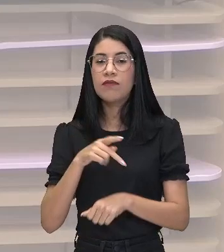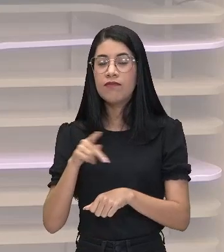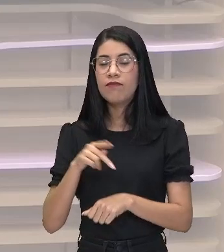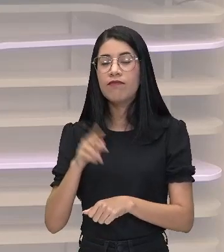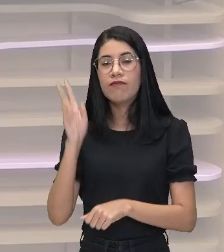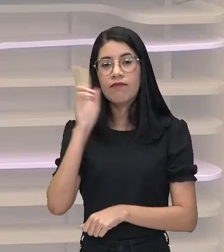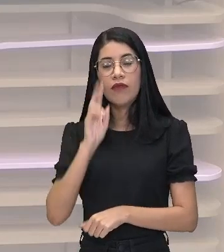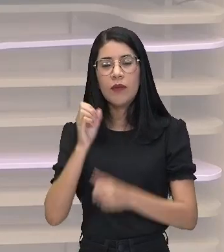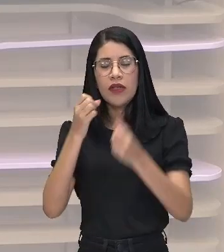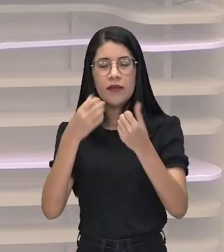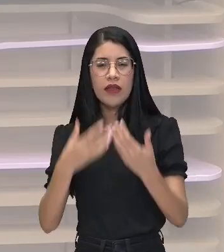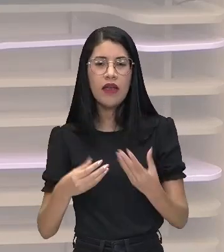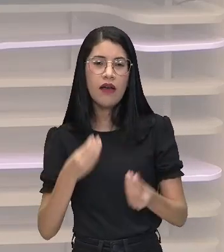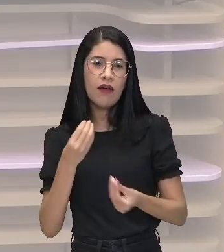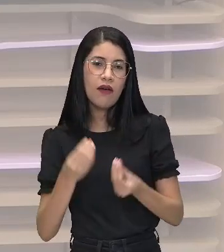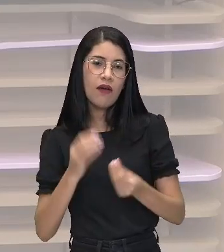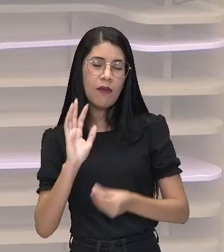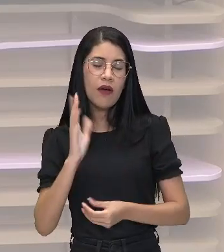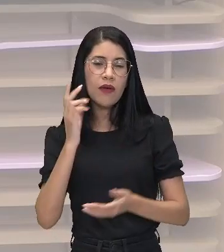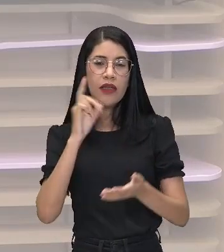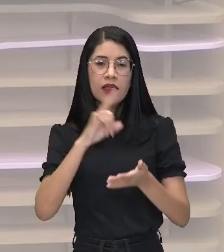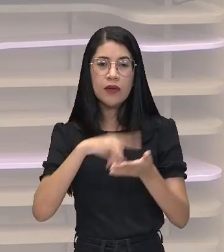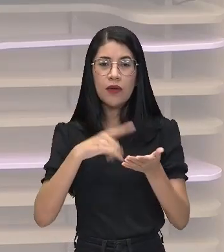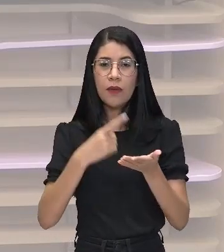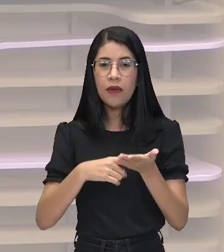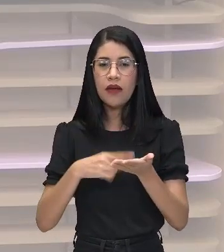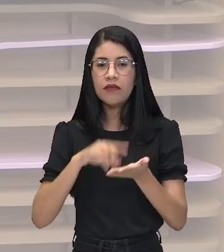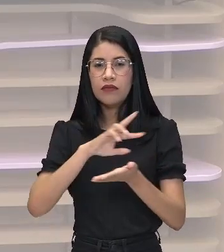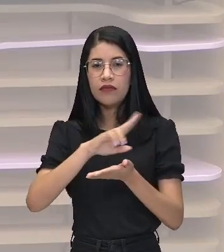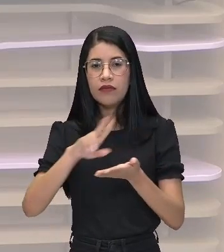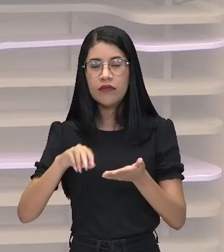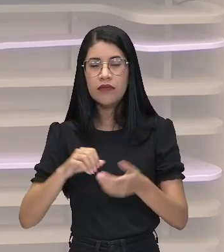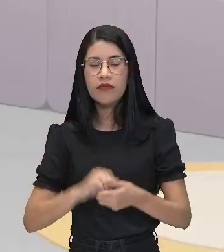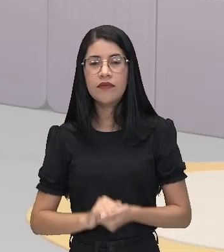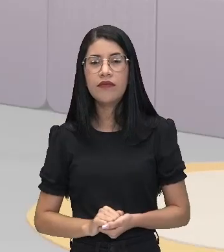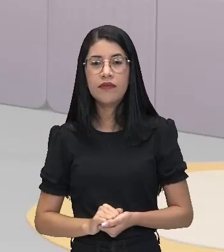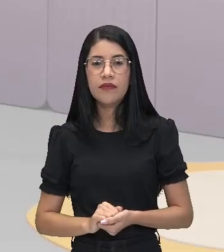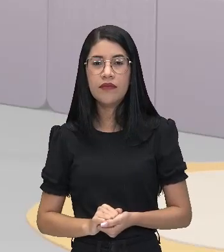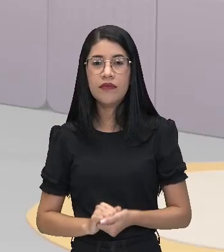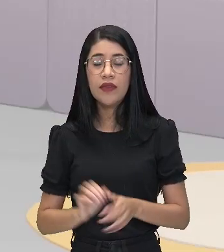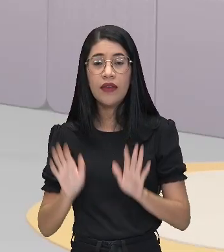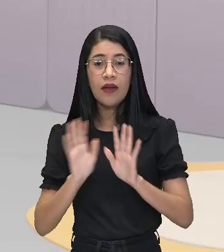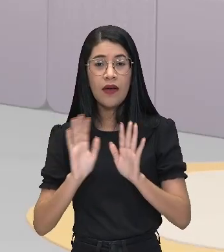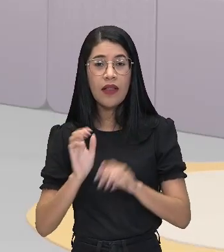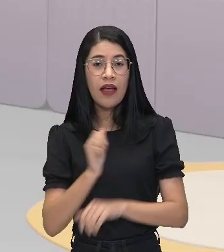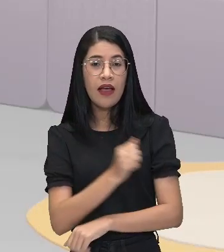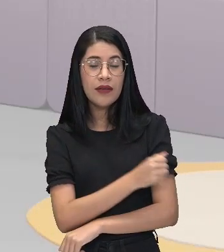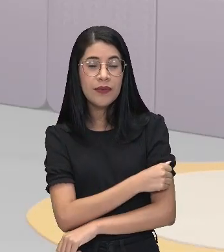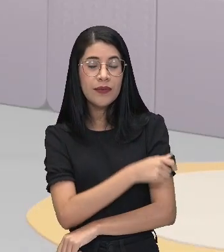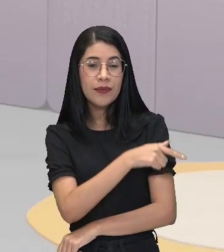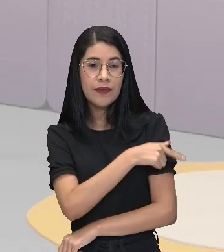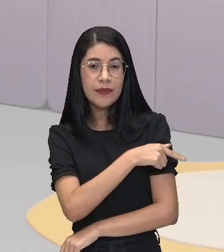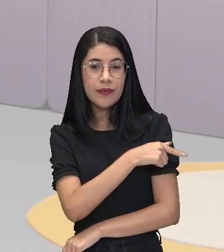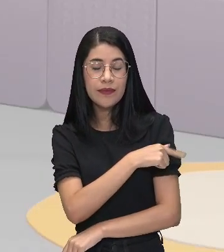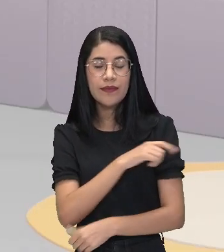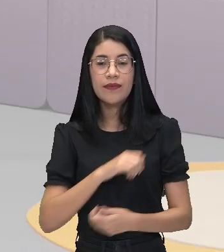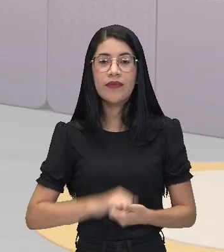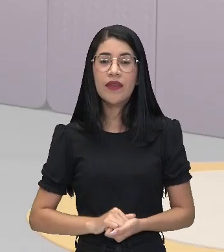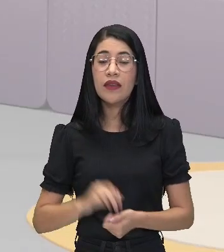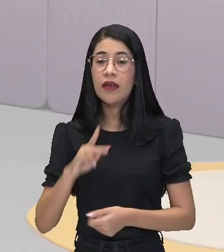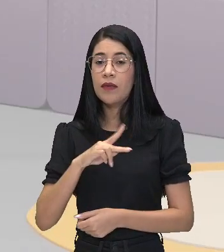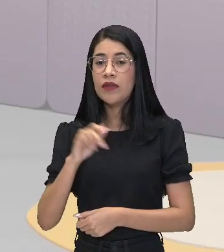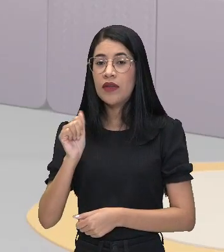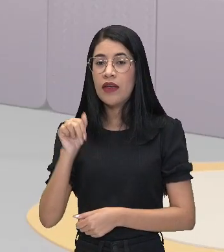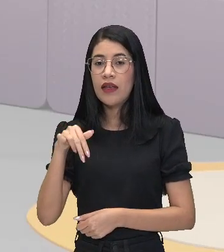um pouco sobre esses tratados para a gente. Então, é com você. Olá, turminha boa do 7º ano,